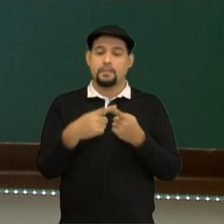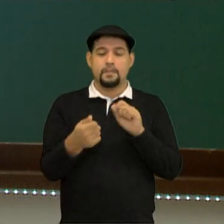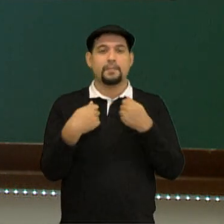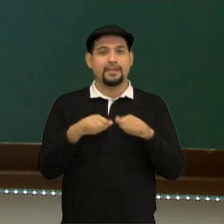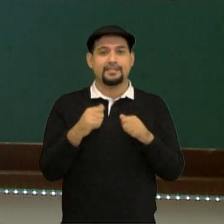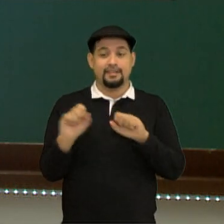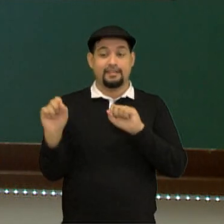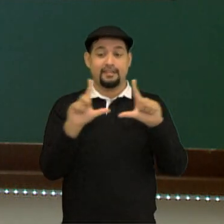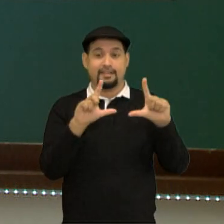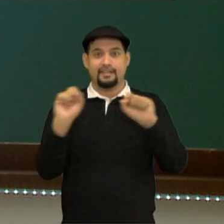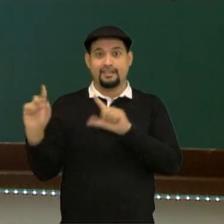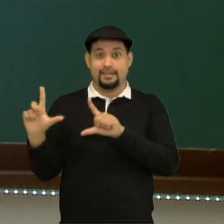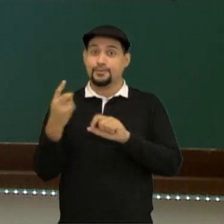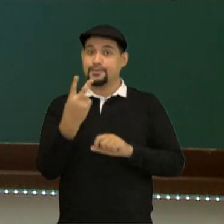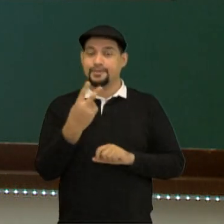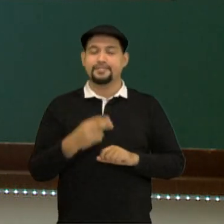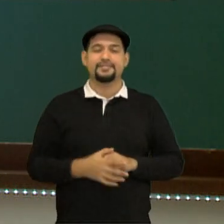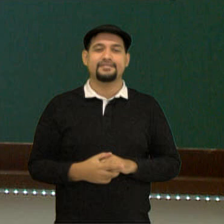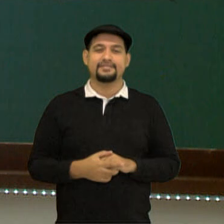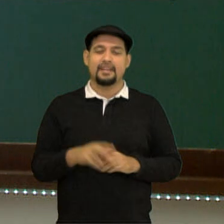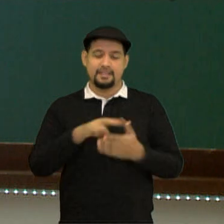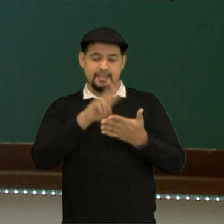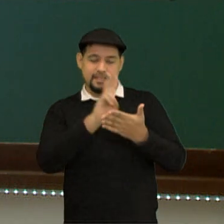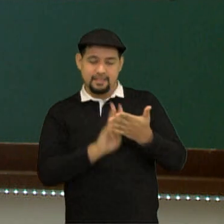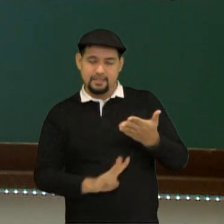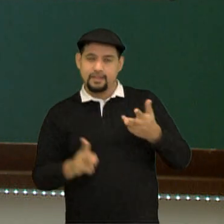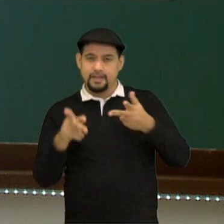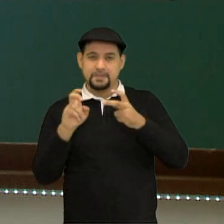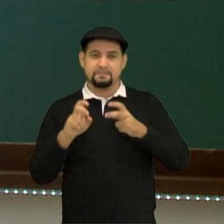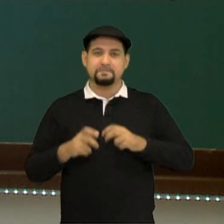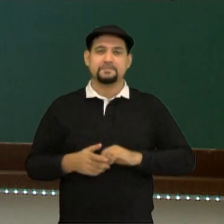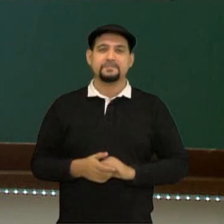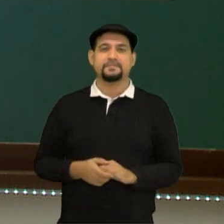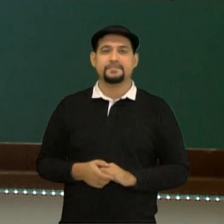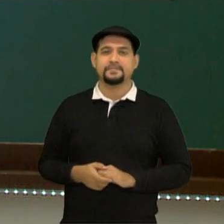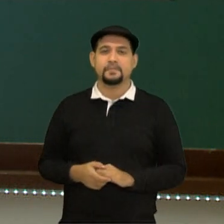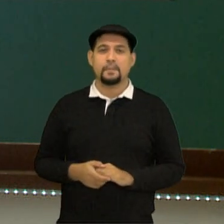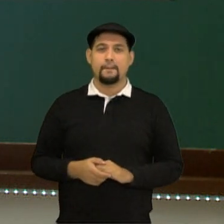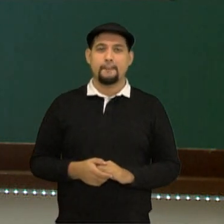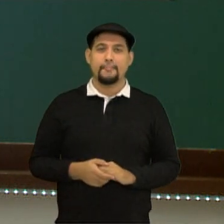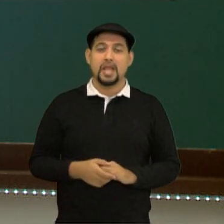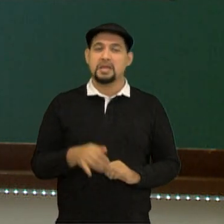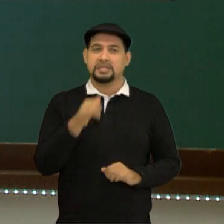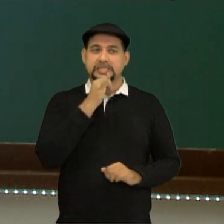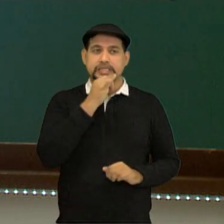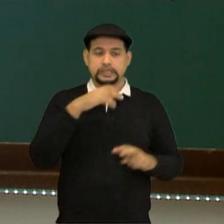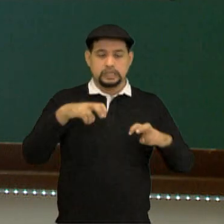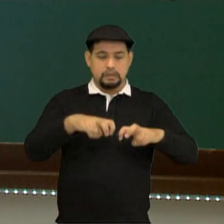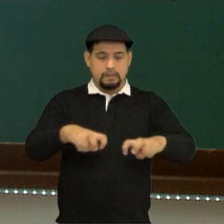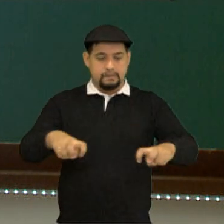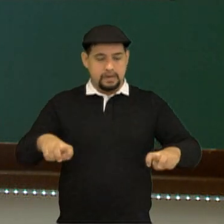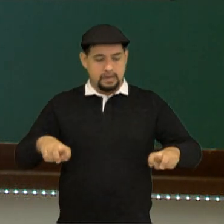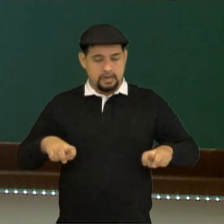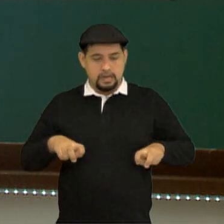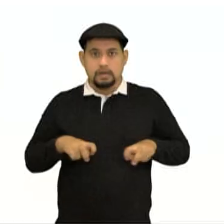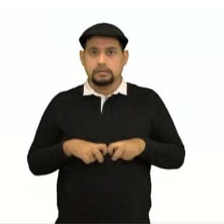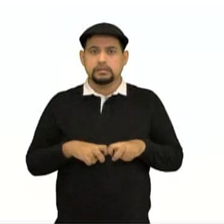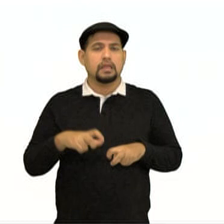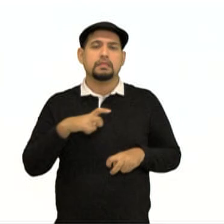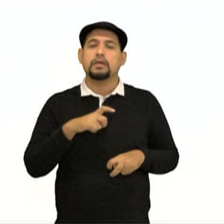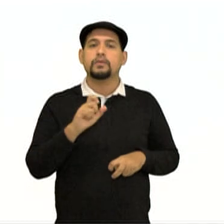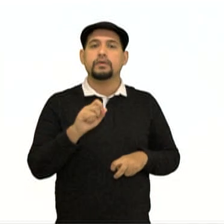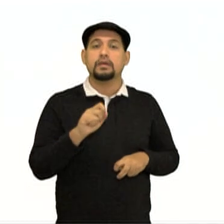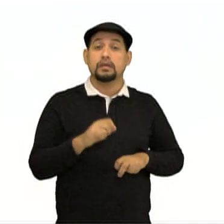aqui a leitura dele que a gente vai precisar. Em uma praça pública, há uma fonte